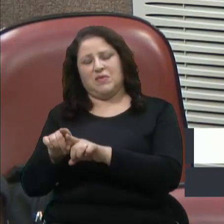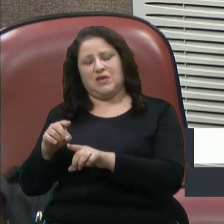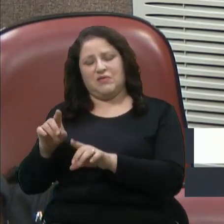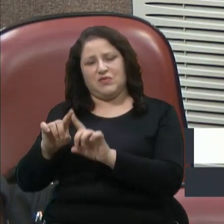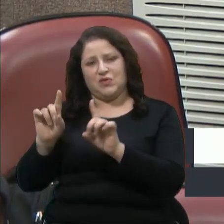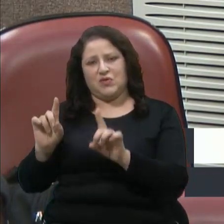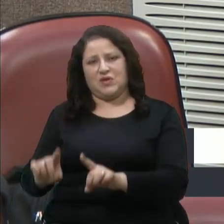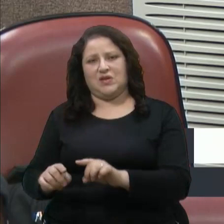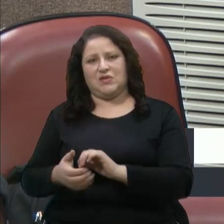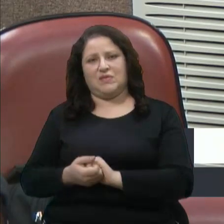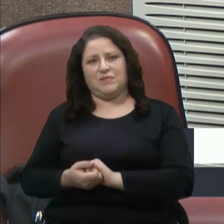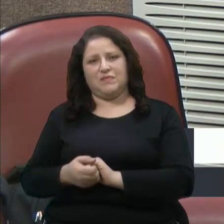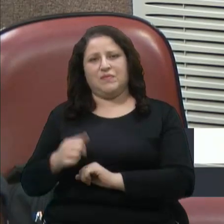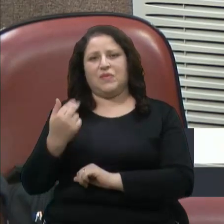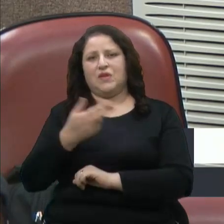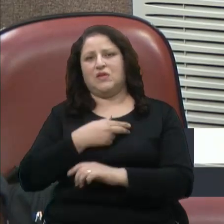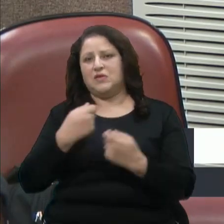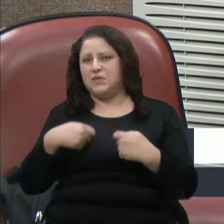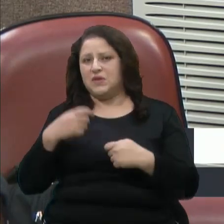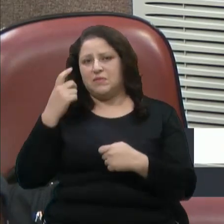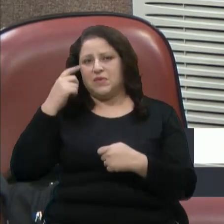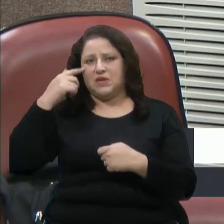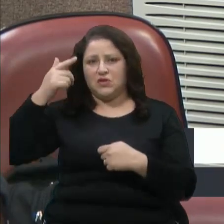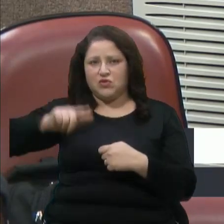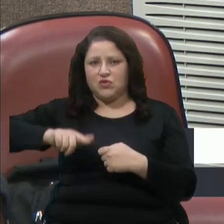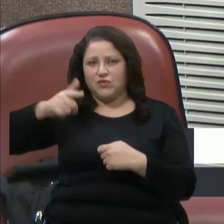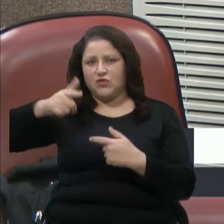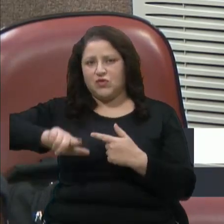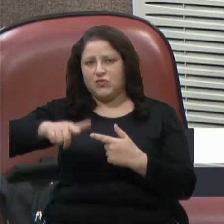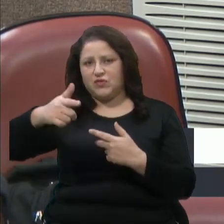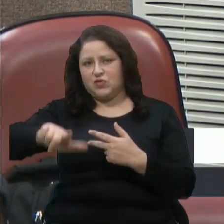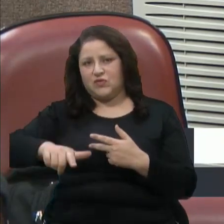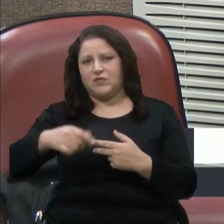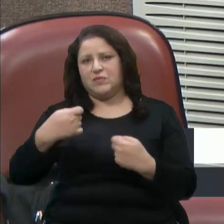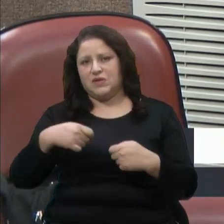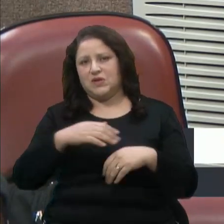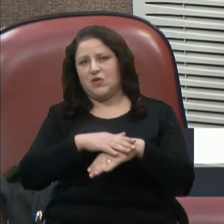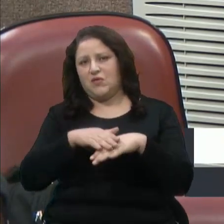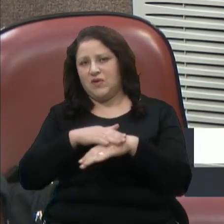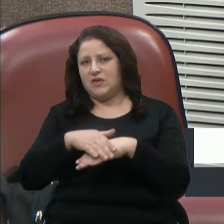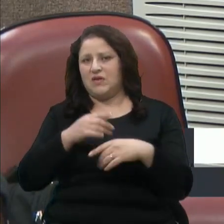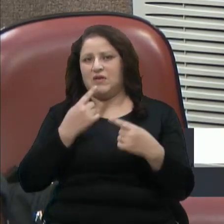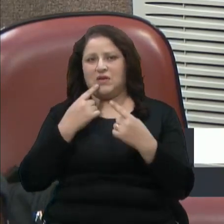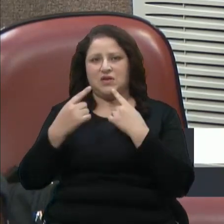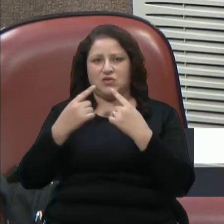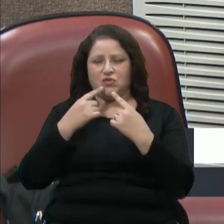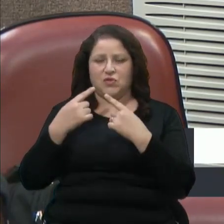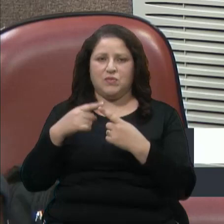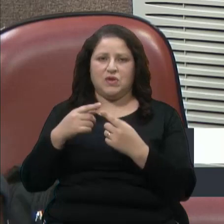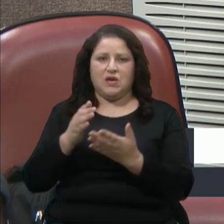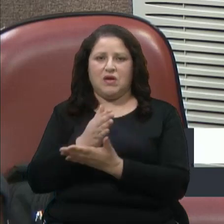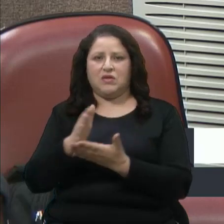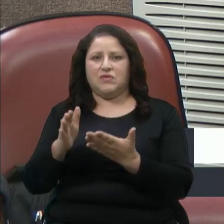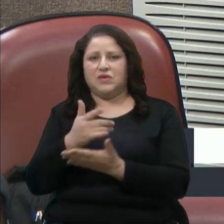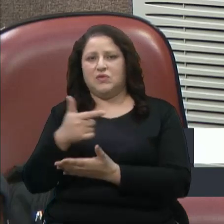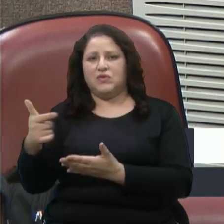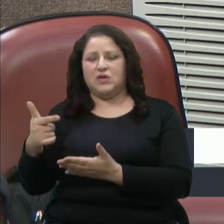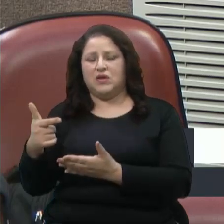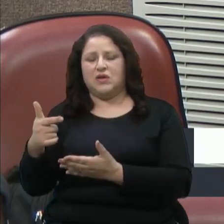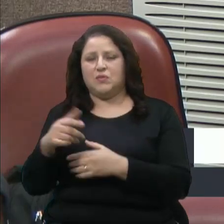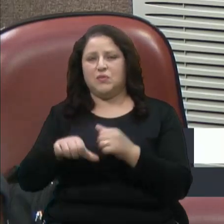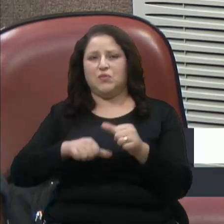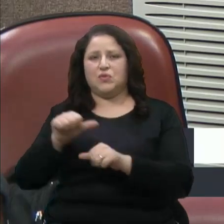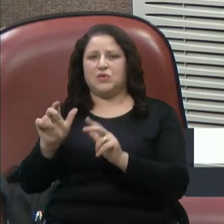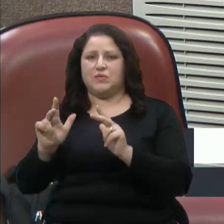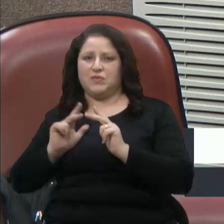mas é algo que nós temos que sempre estar repensando e ter um debate bem crítico, porque muitas vezes nem sempre a privatização